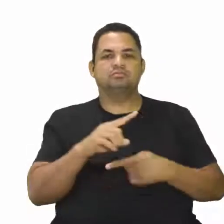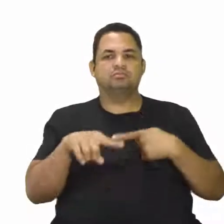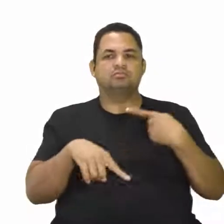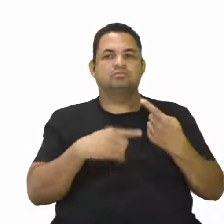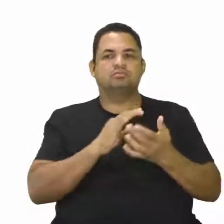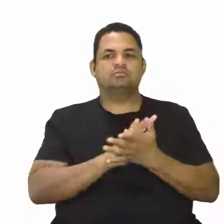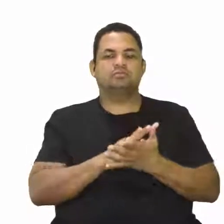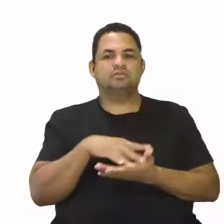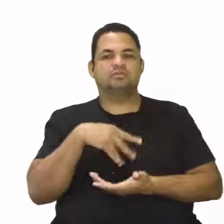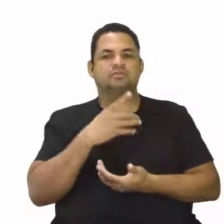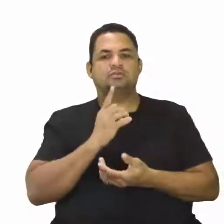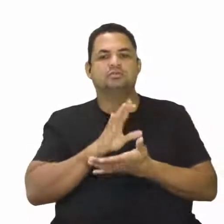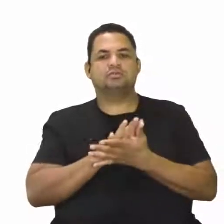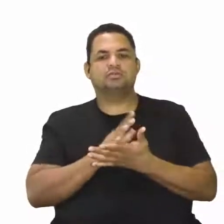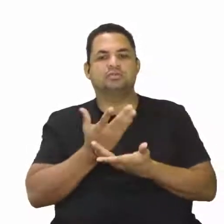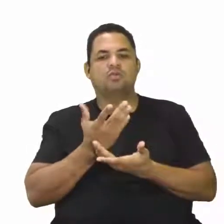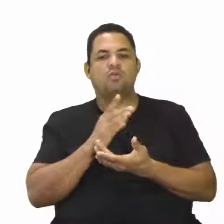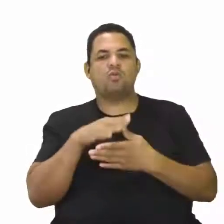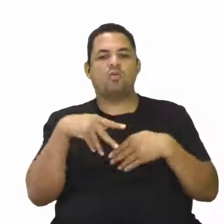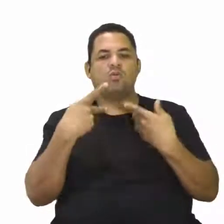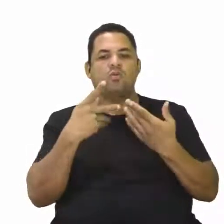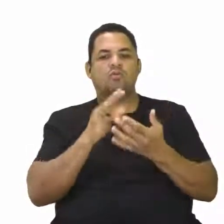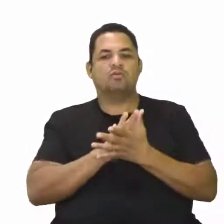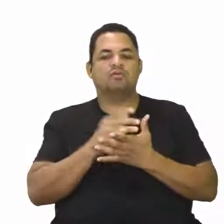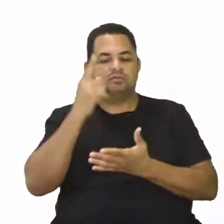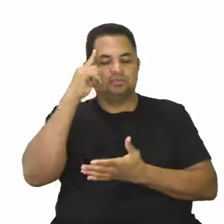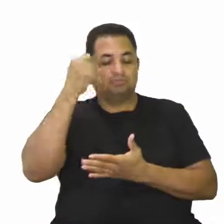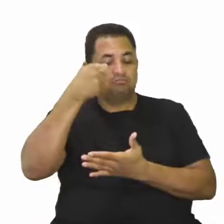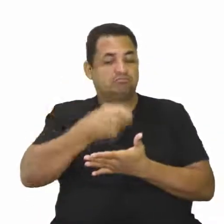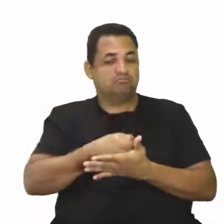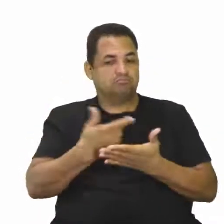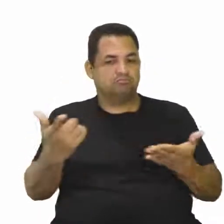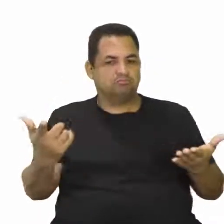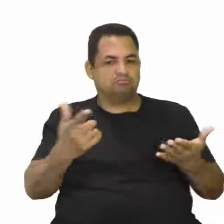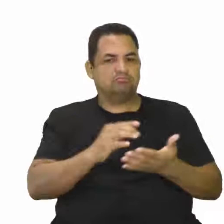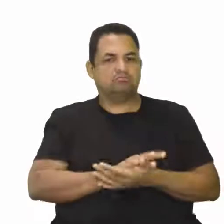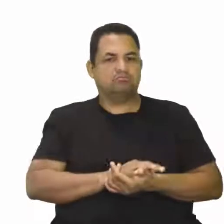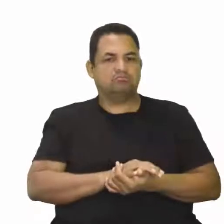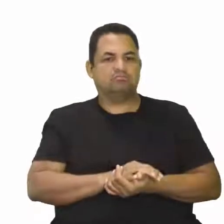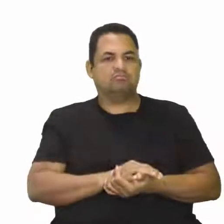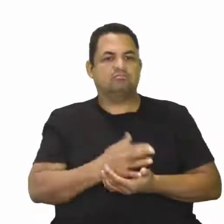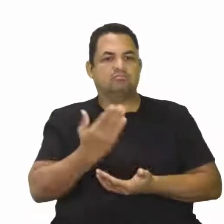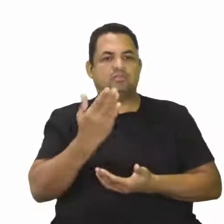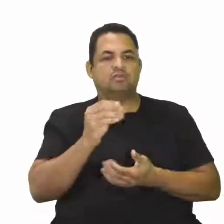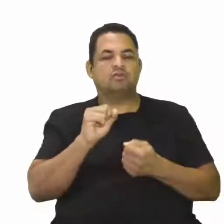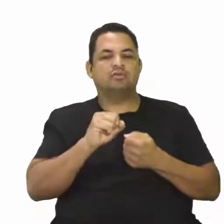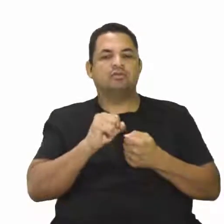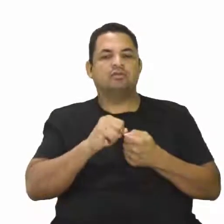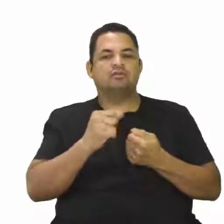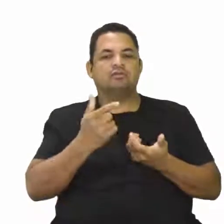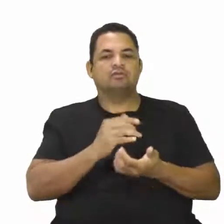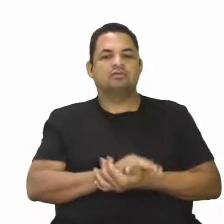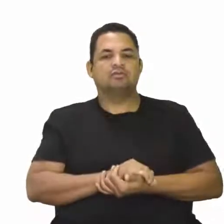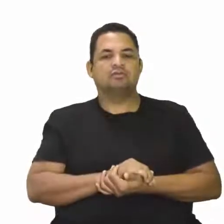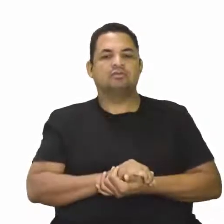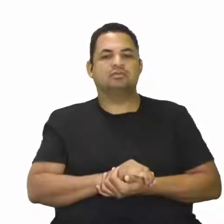vocês me contam o que vocês descobriram, qual foi a decisão desse senhor Juan